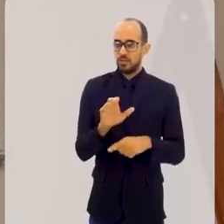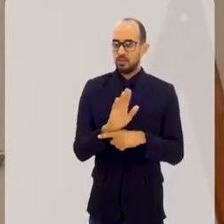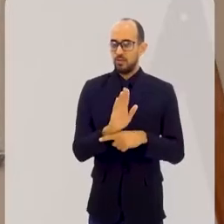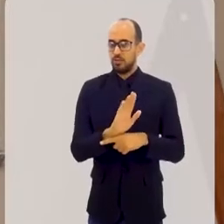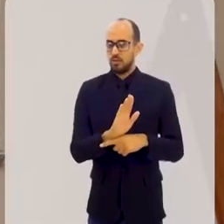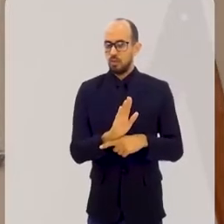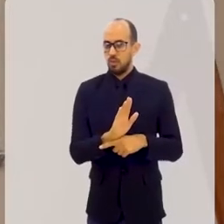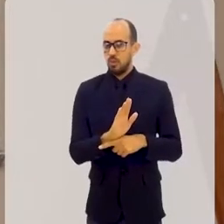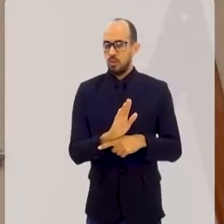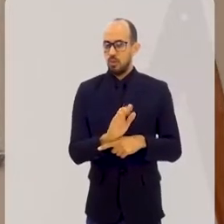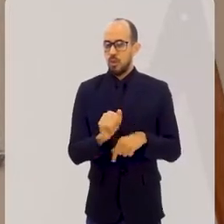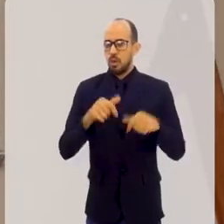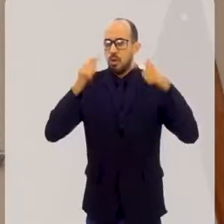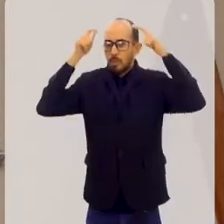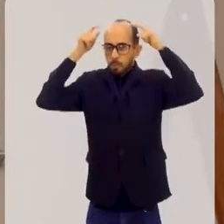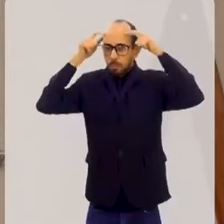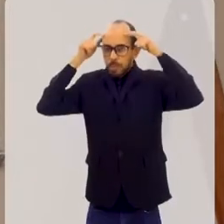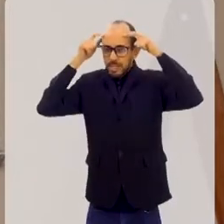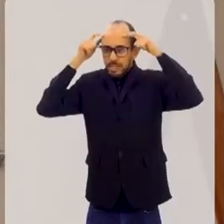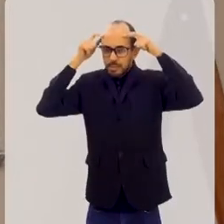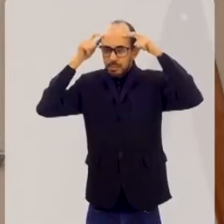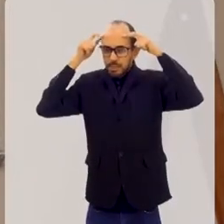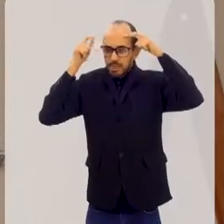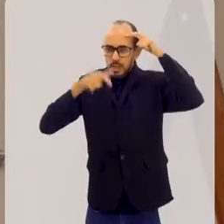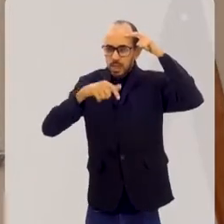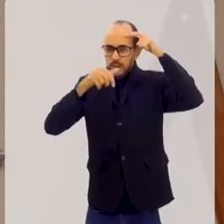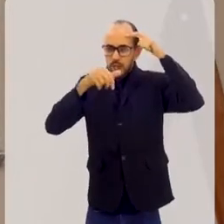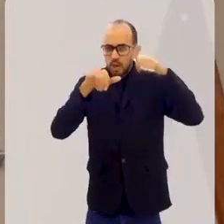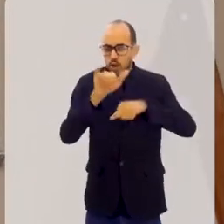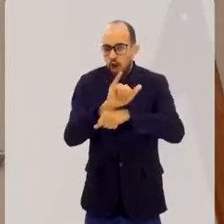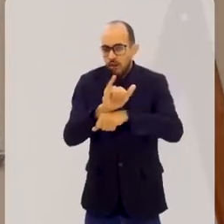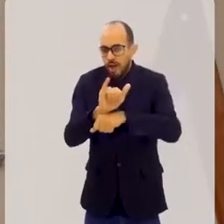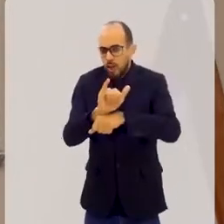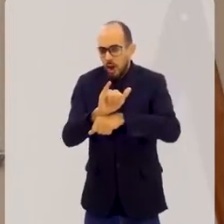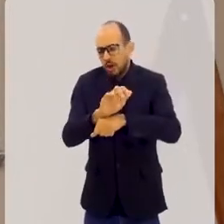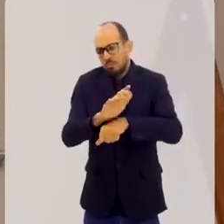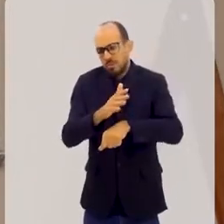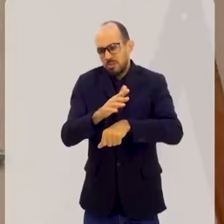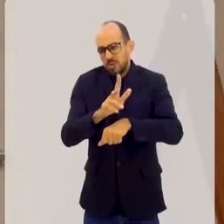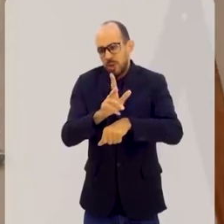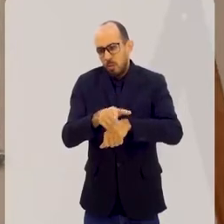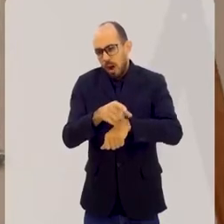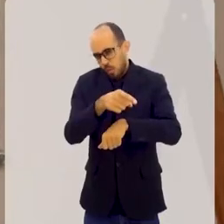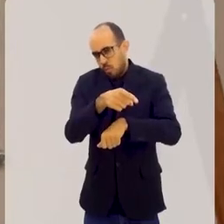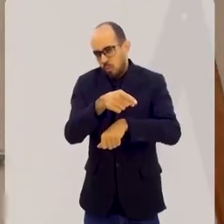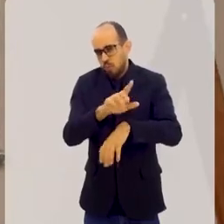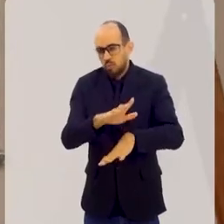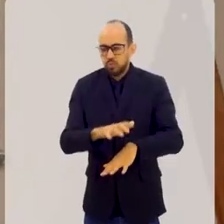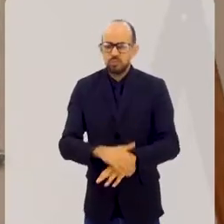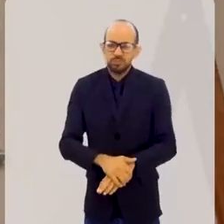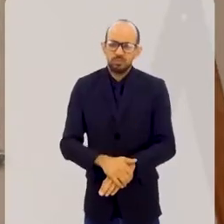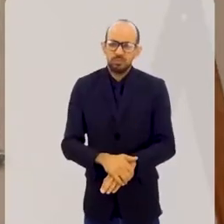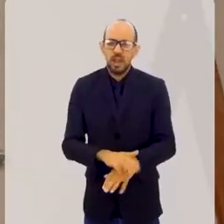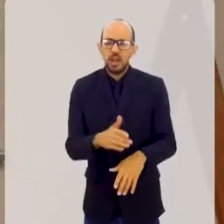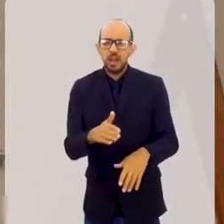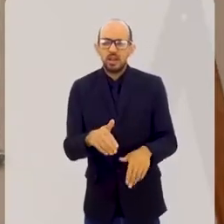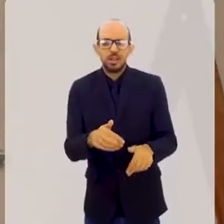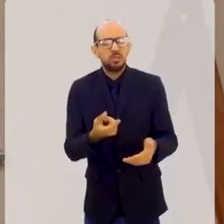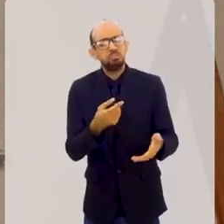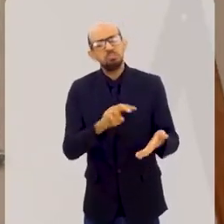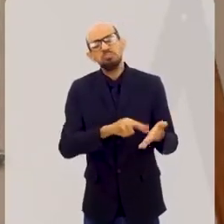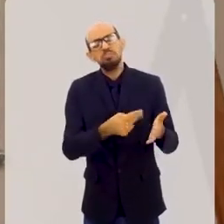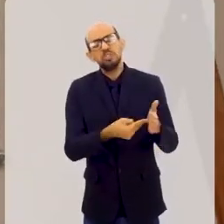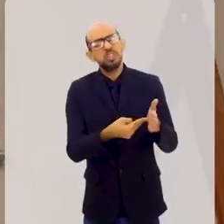filme Um Príncipe em Nova York é mais ou menos por aí uma coisa né Muito barulho muito que que significa